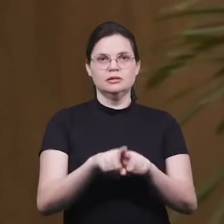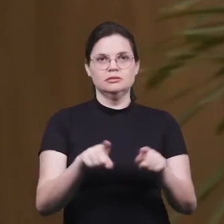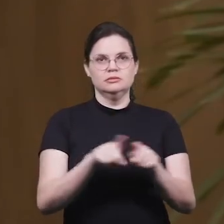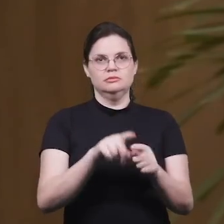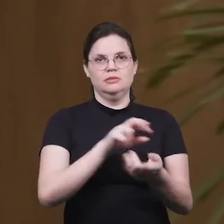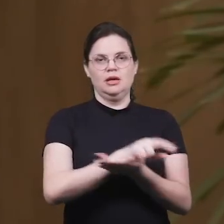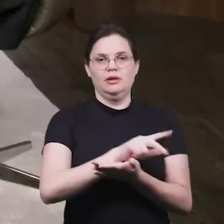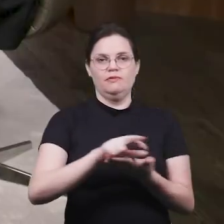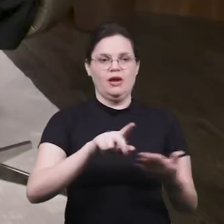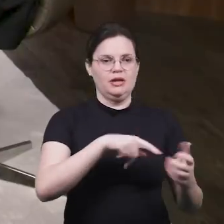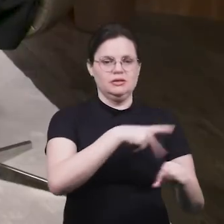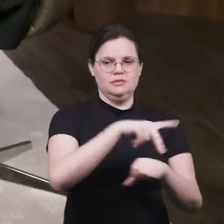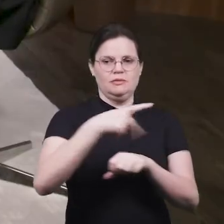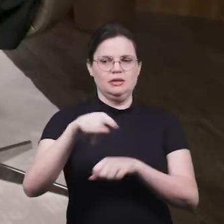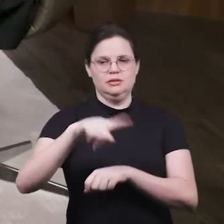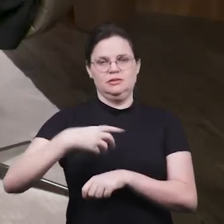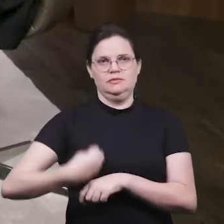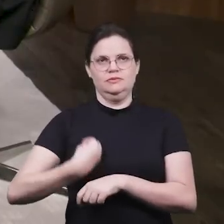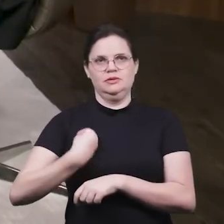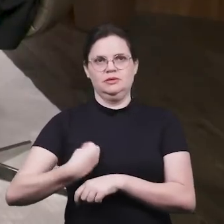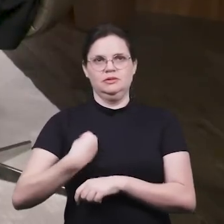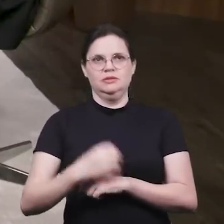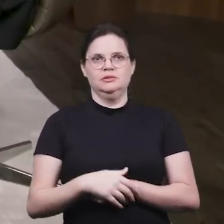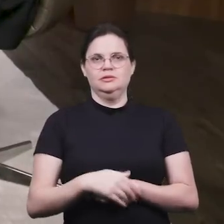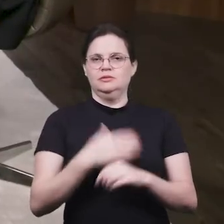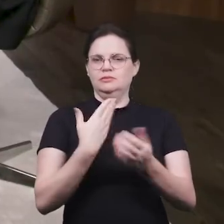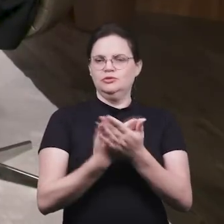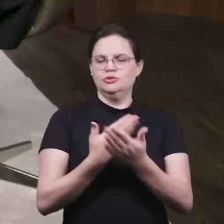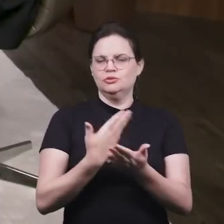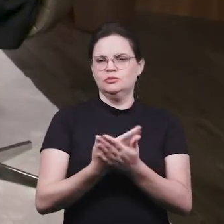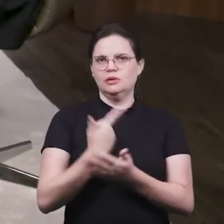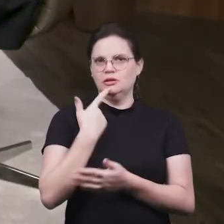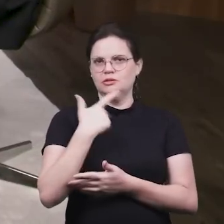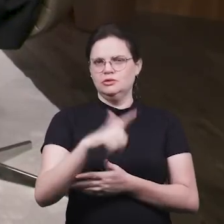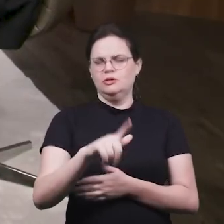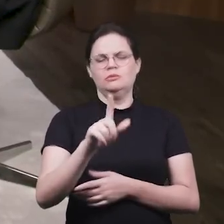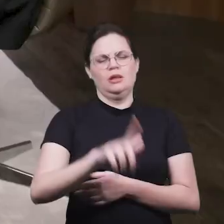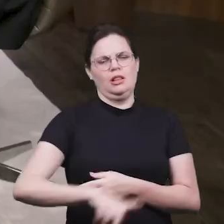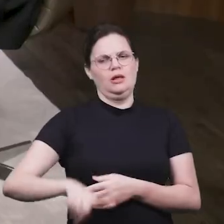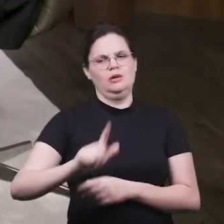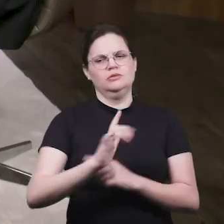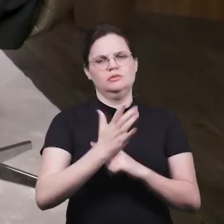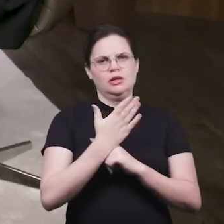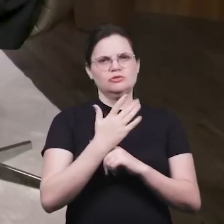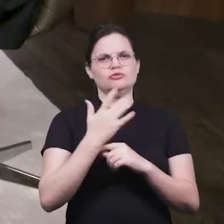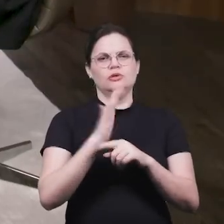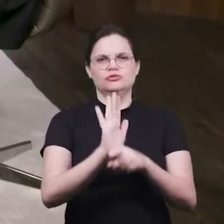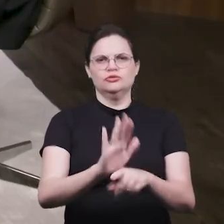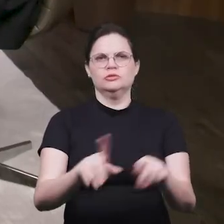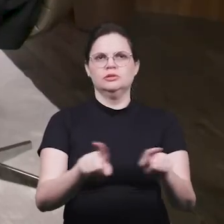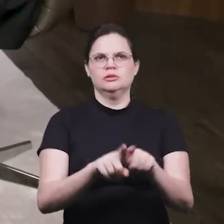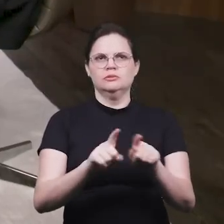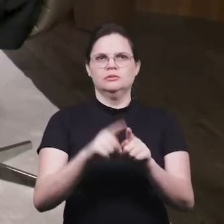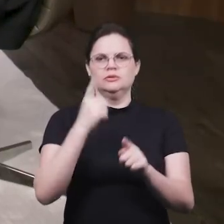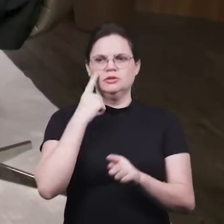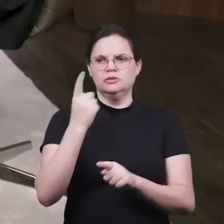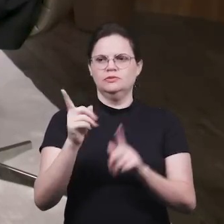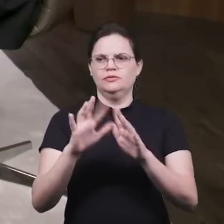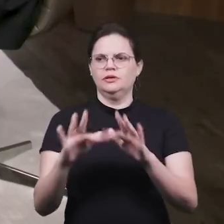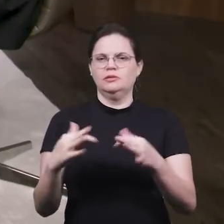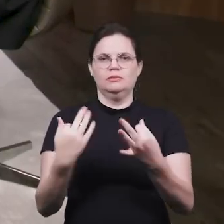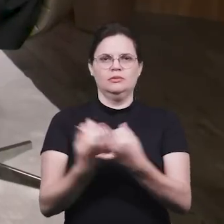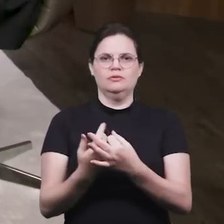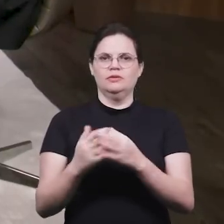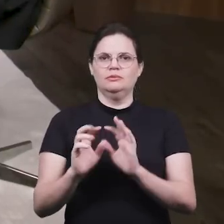países pelos quais vocês passaram. O estudo dos idiomas, é claro que isso também fez parte. Nós estamos diante de uma família muito singular,